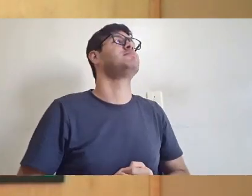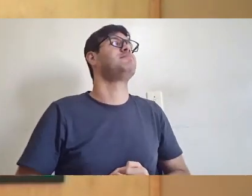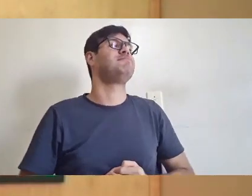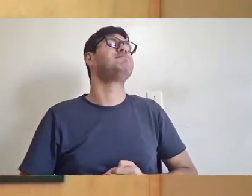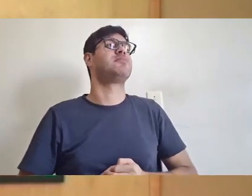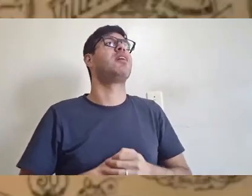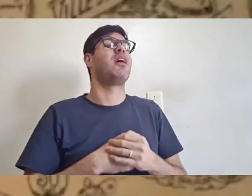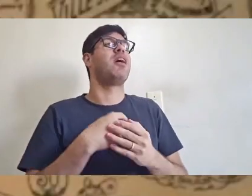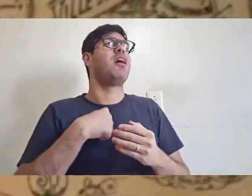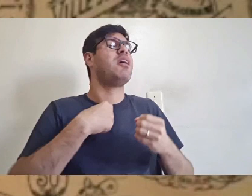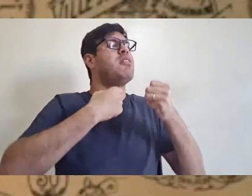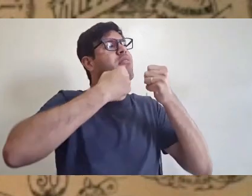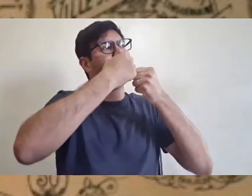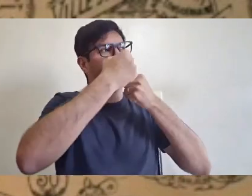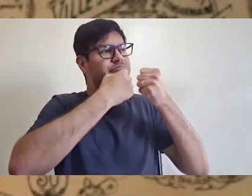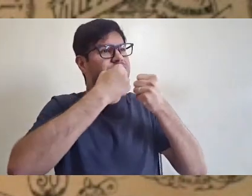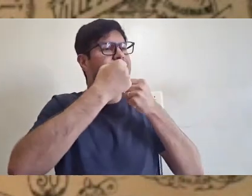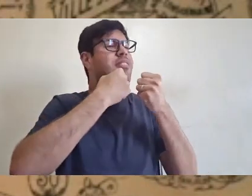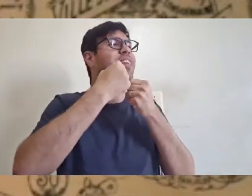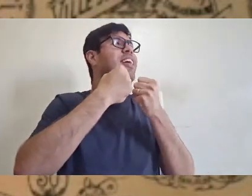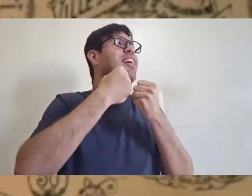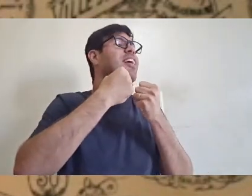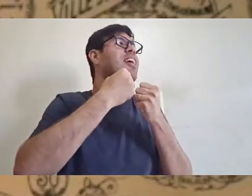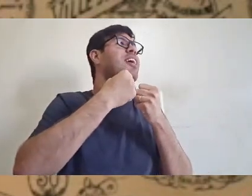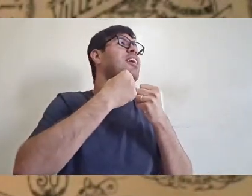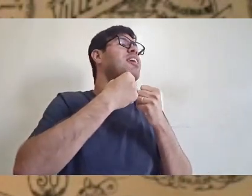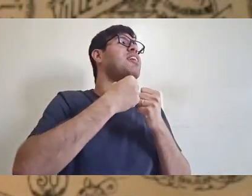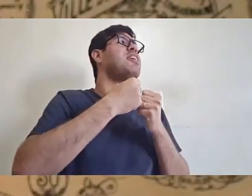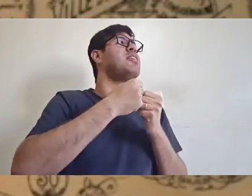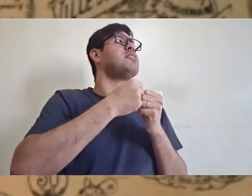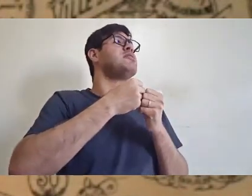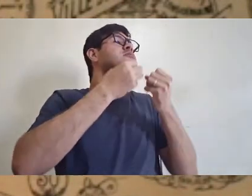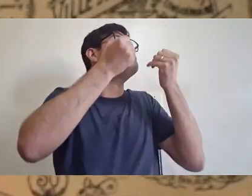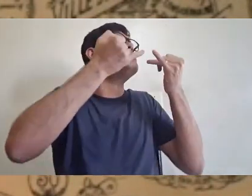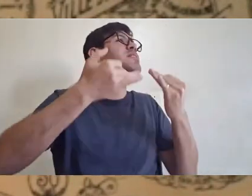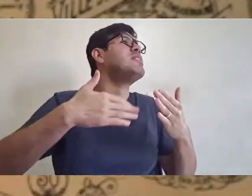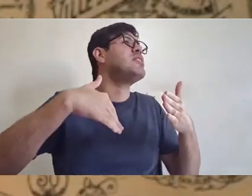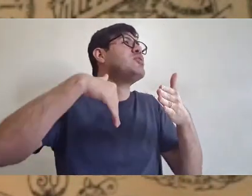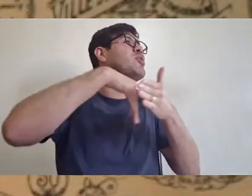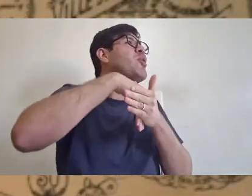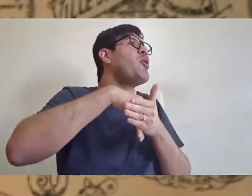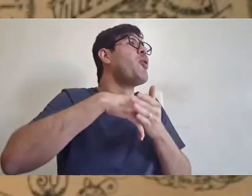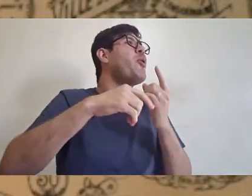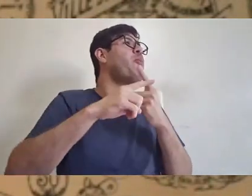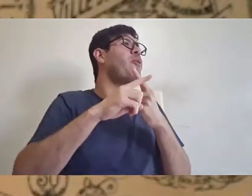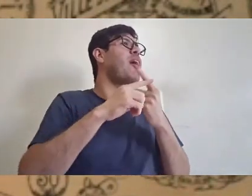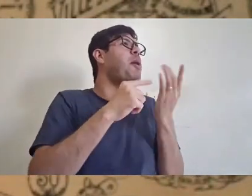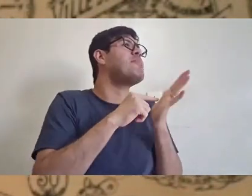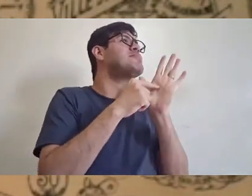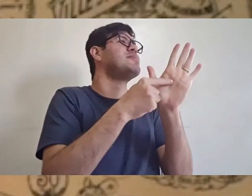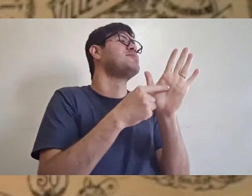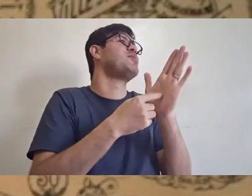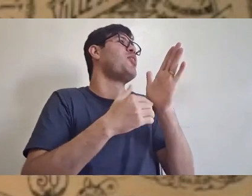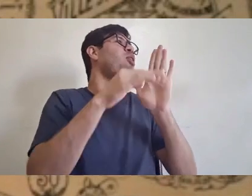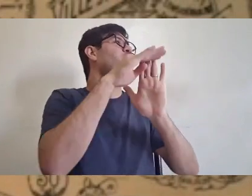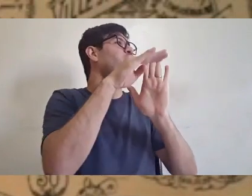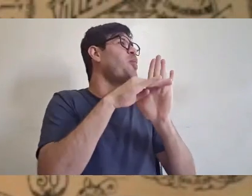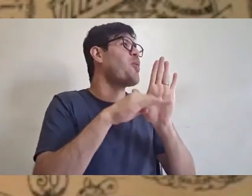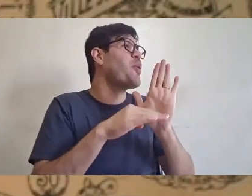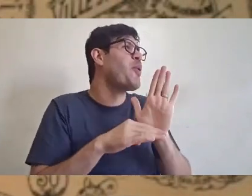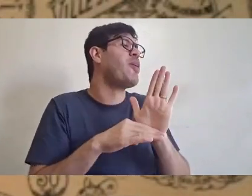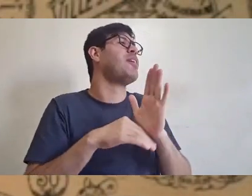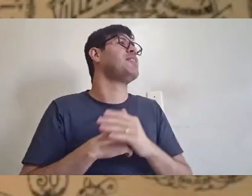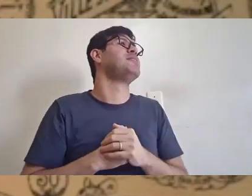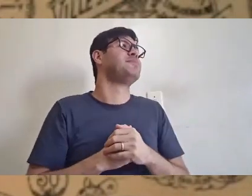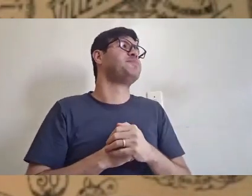narrador esportivo por mero acaso, entendeu? Eu era, vamos dizer assim, apresentador do programa Ronda